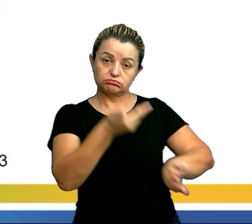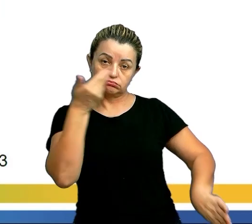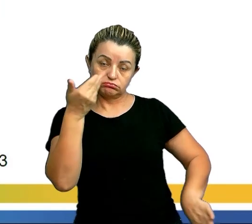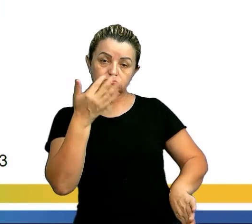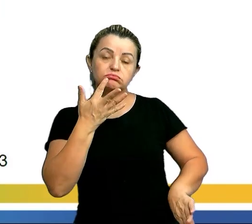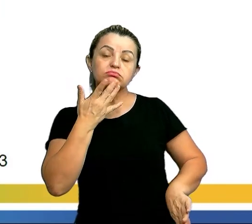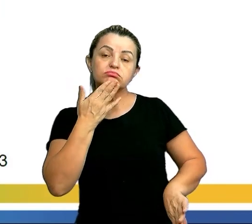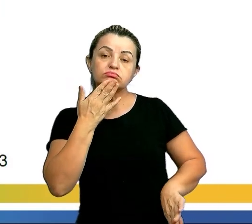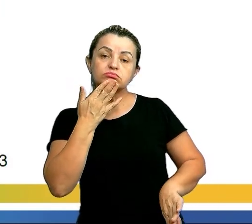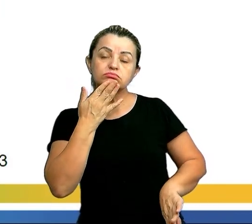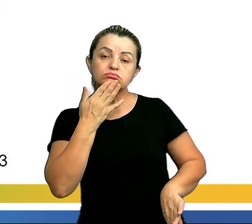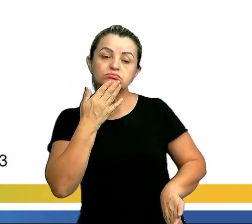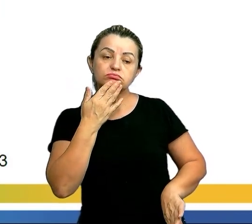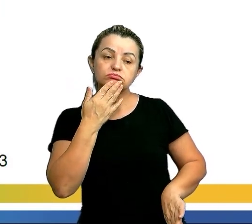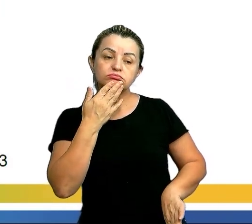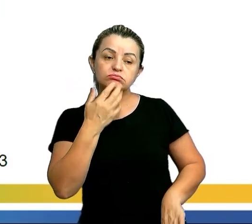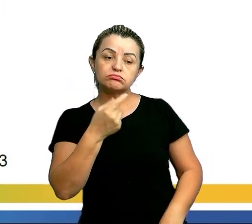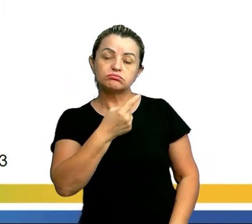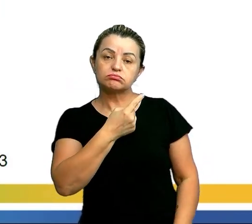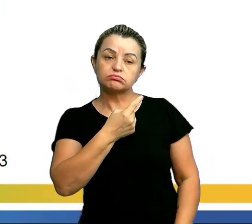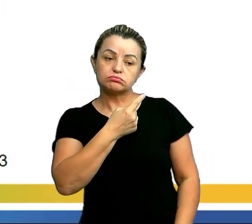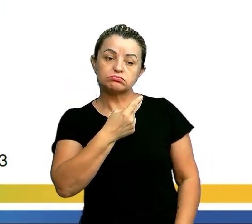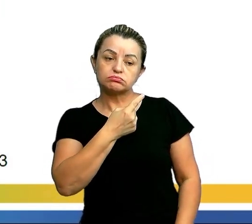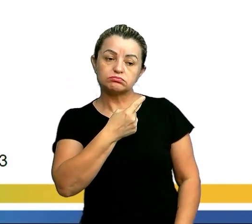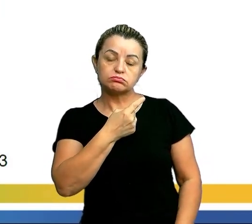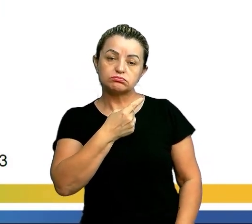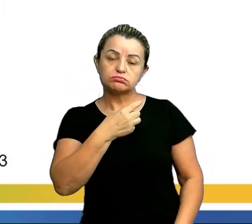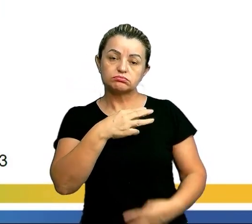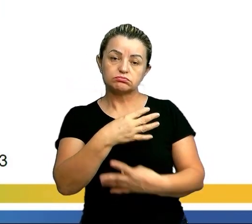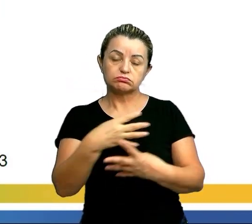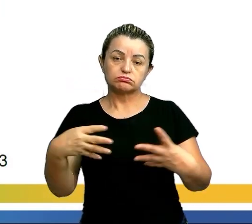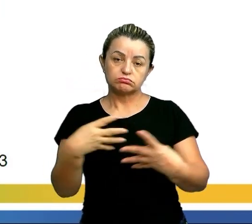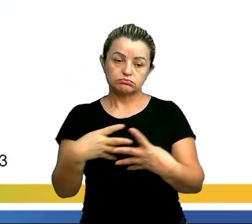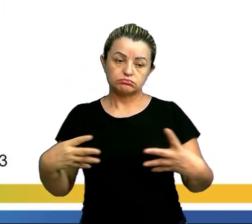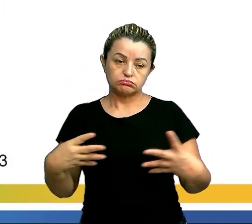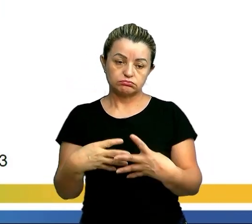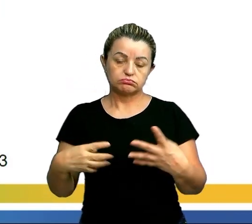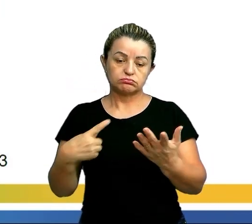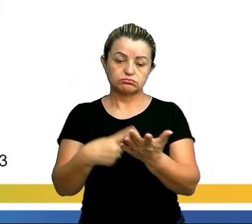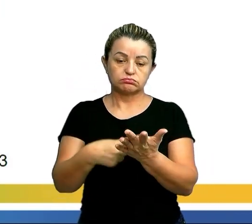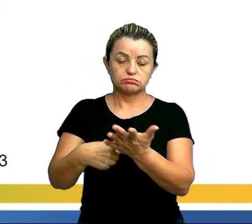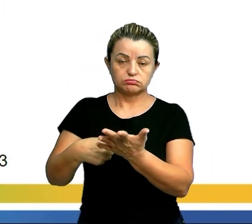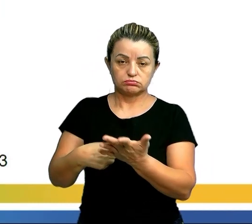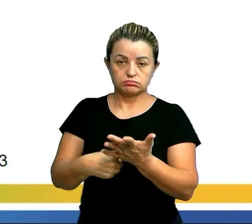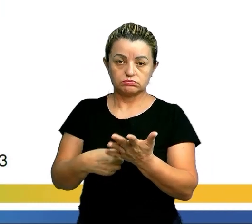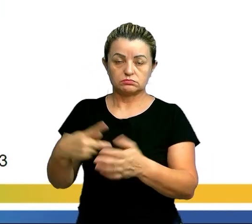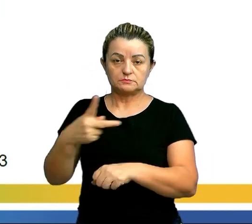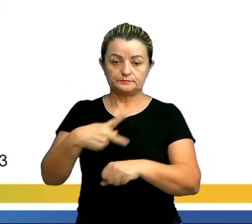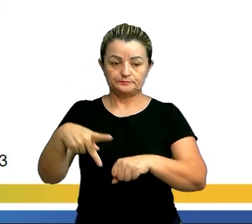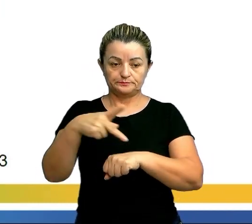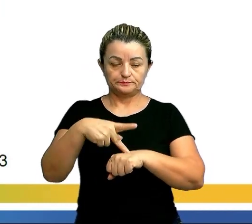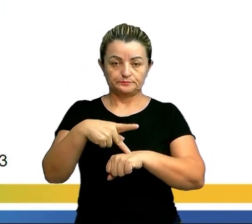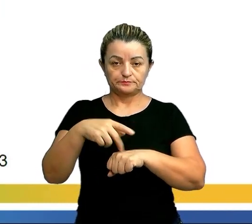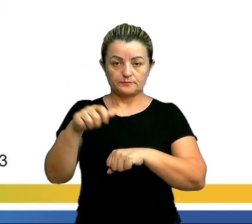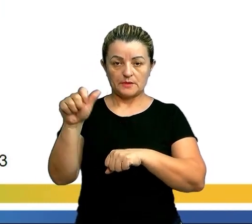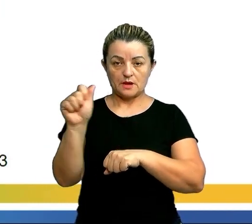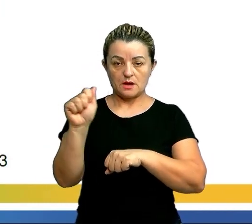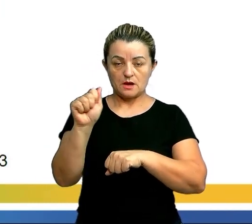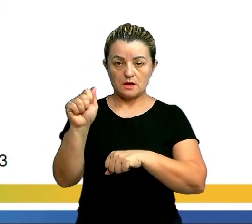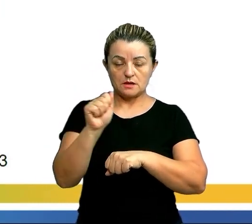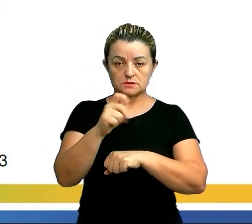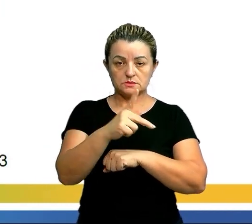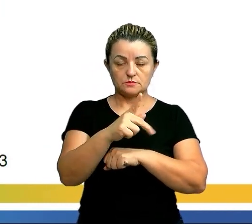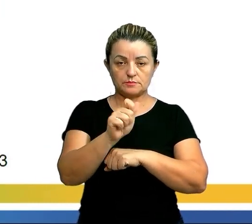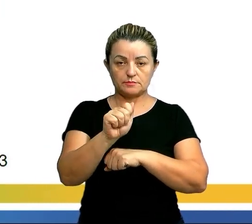cores, né? Nós temos a APEC ali em listradinho, que é o acordo dos países Ásia-Pacífico,